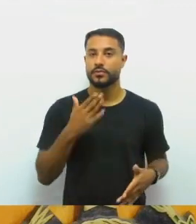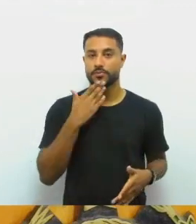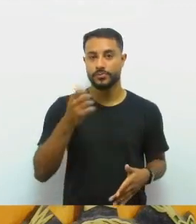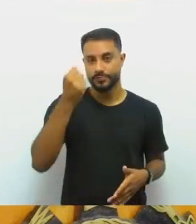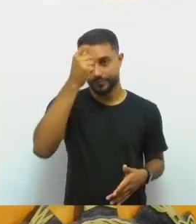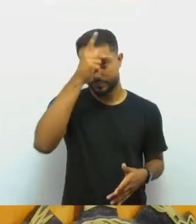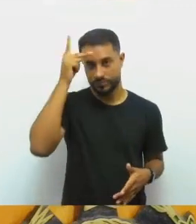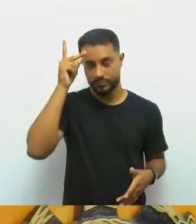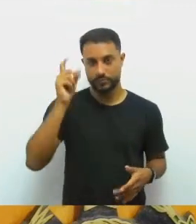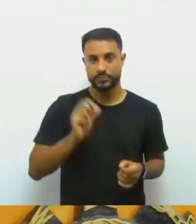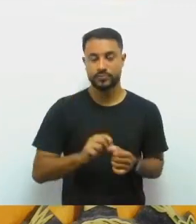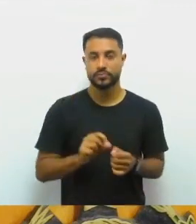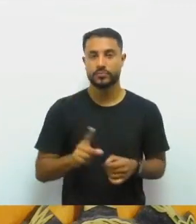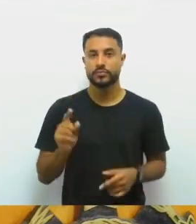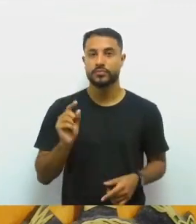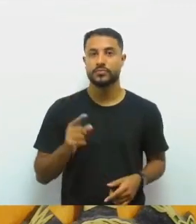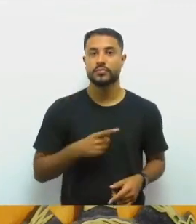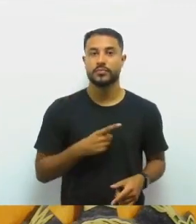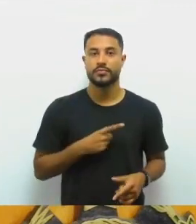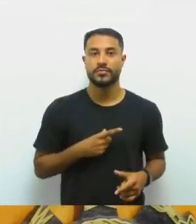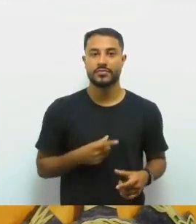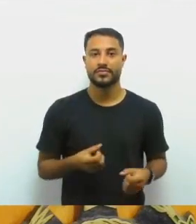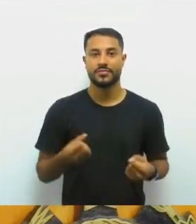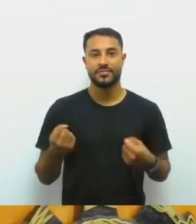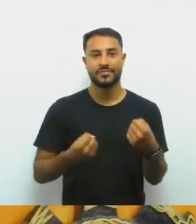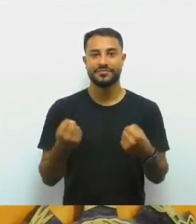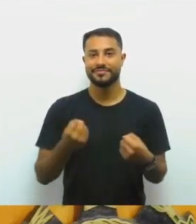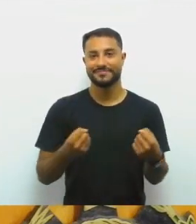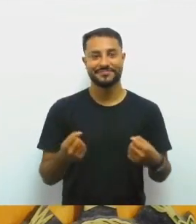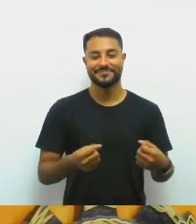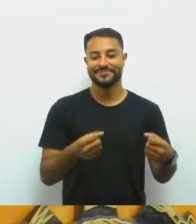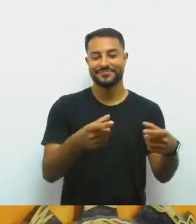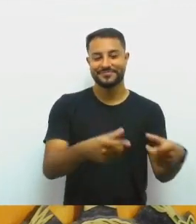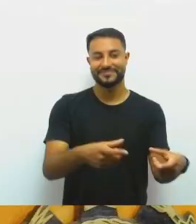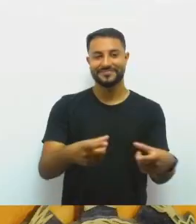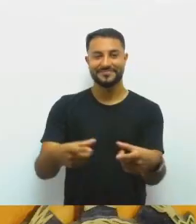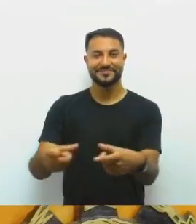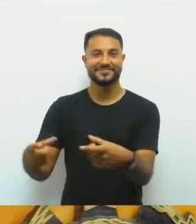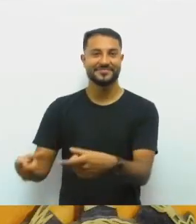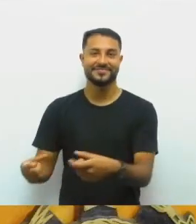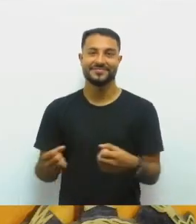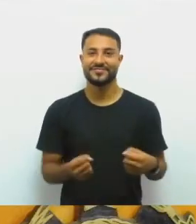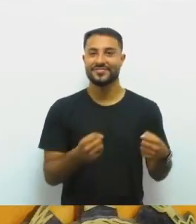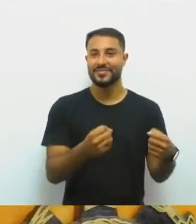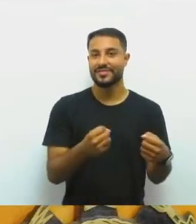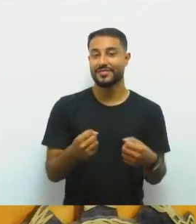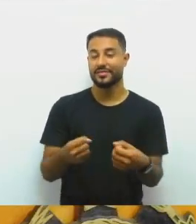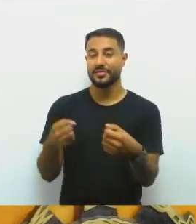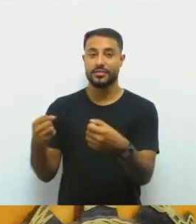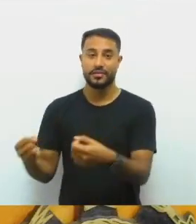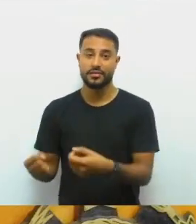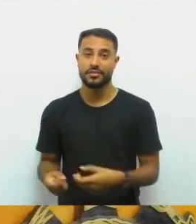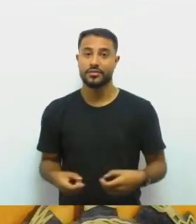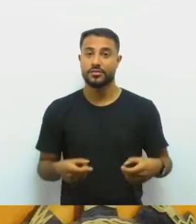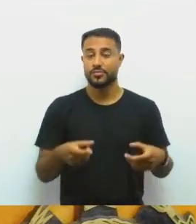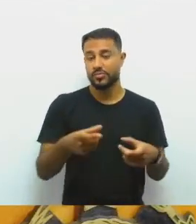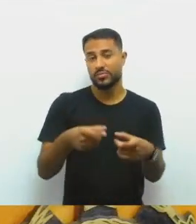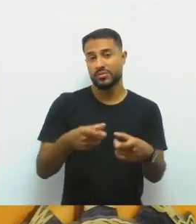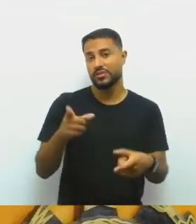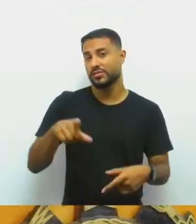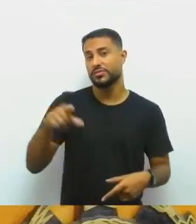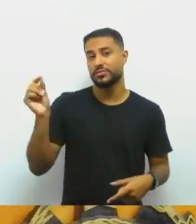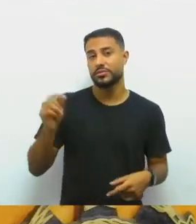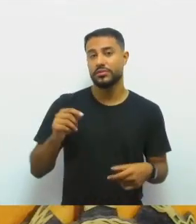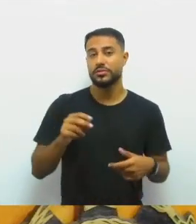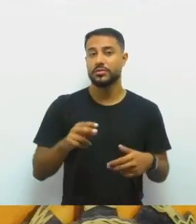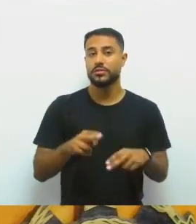a designação de uma área de estacionamento para motorhome, com pontos de luz e de água potável, em local a ser escolhido pelo Executivo no